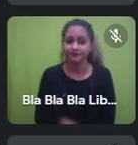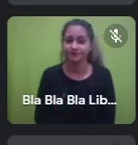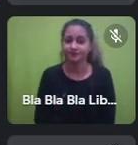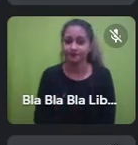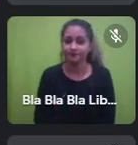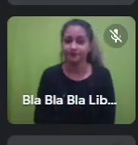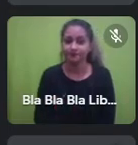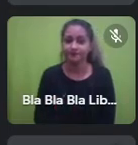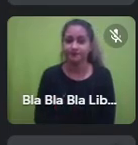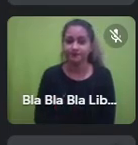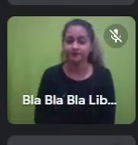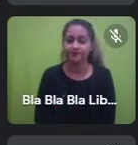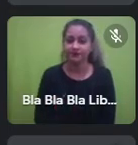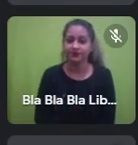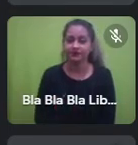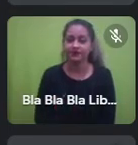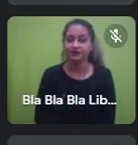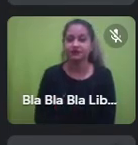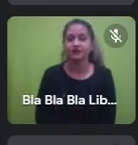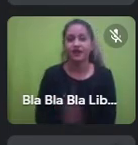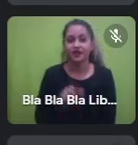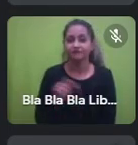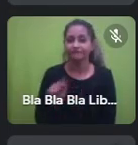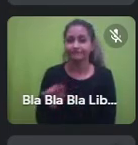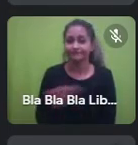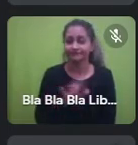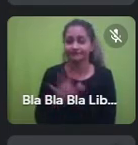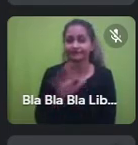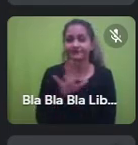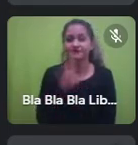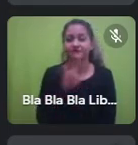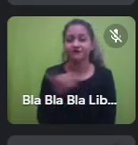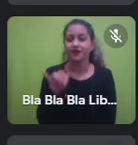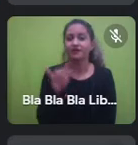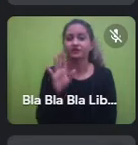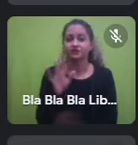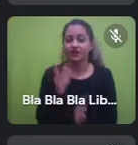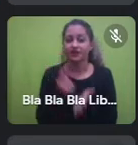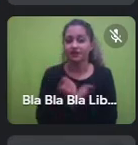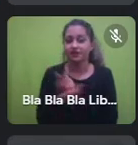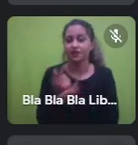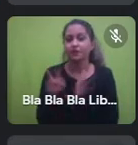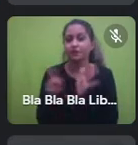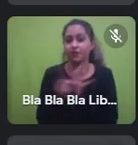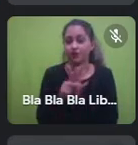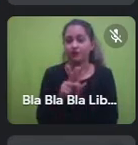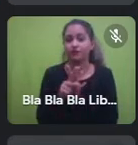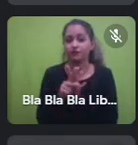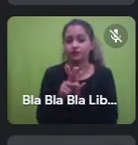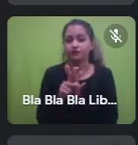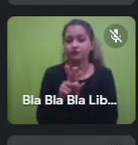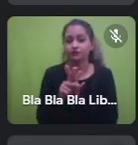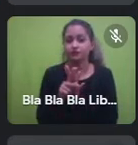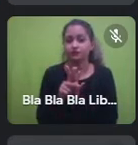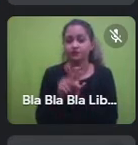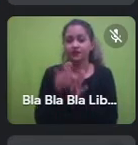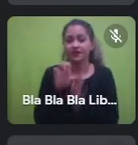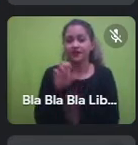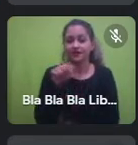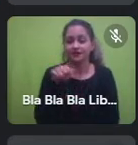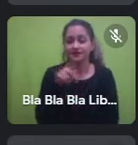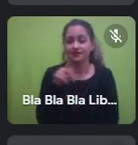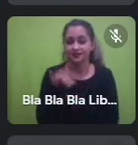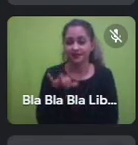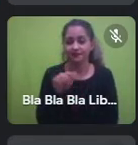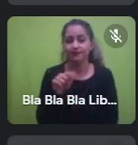Os componentes são caríssimos, né? A gente vai desde a compra do substrato, das enzimas, né? E até o equipamento